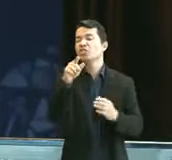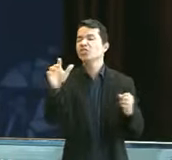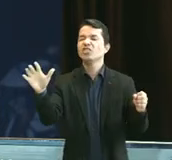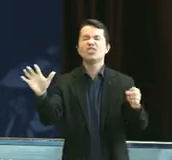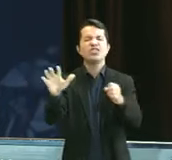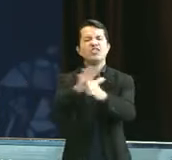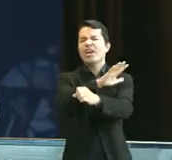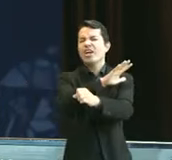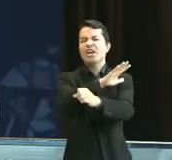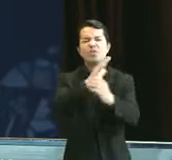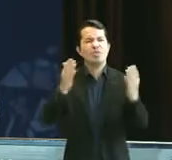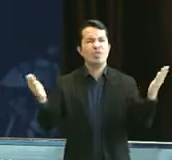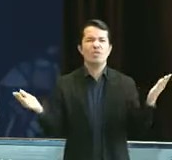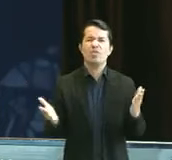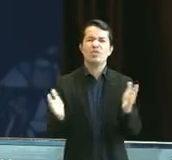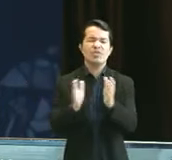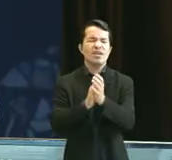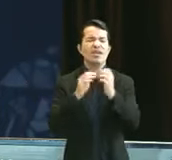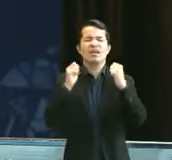cheios. Aleluia,